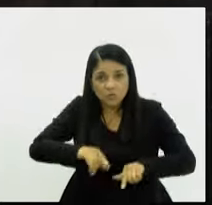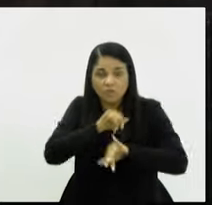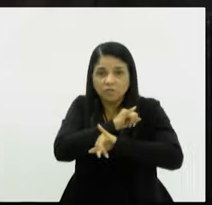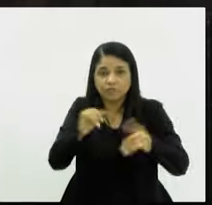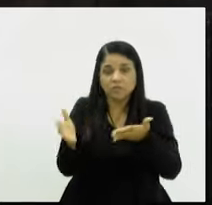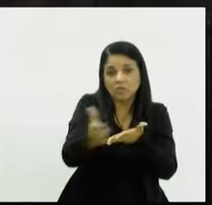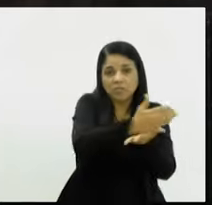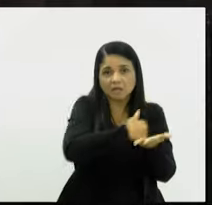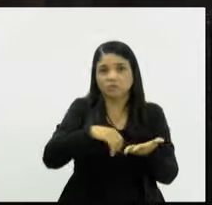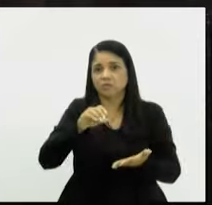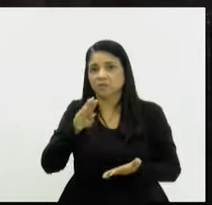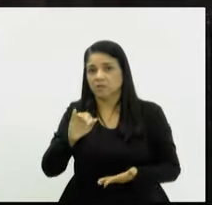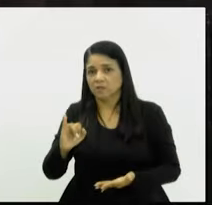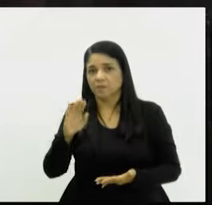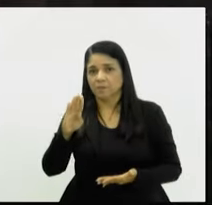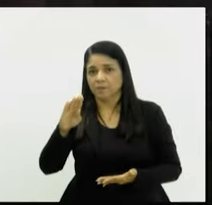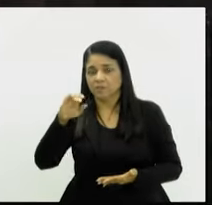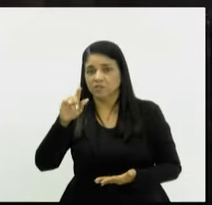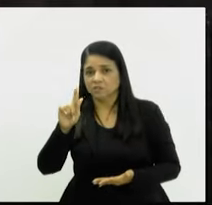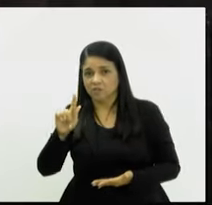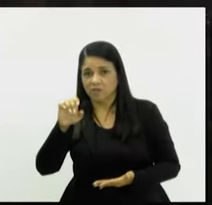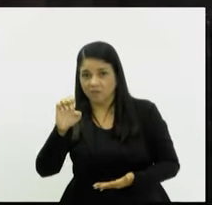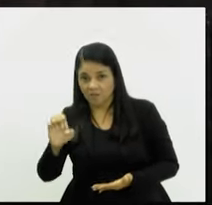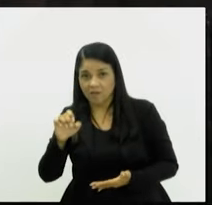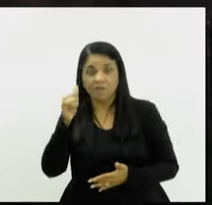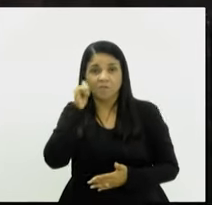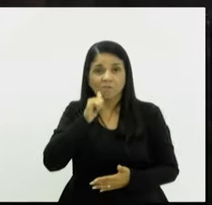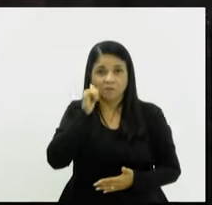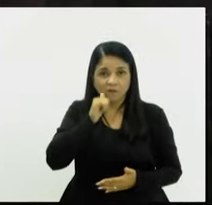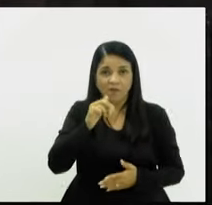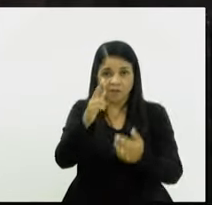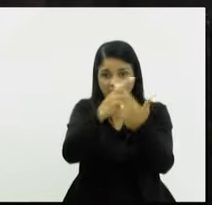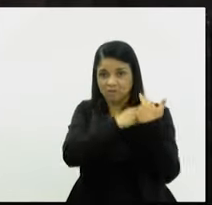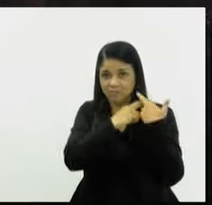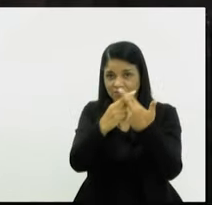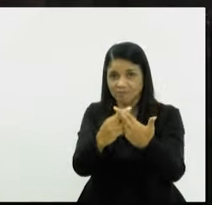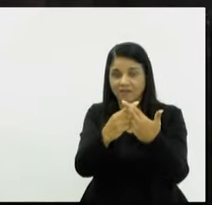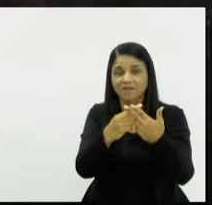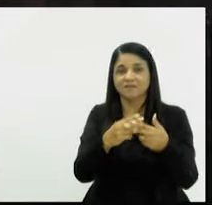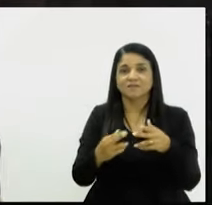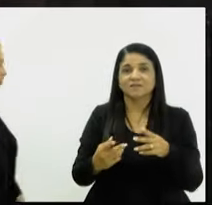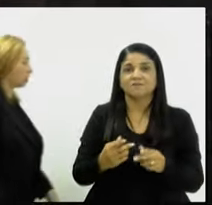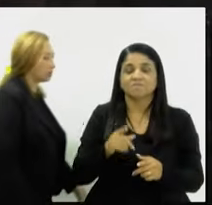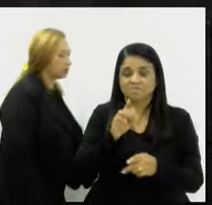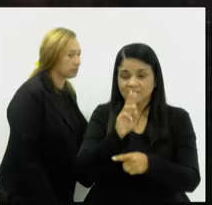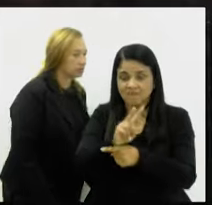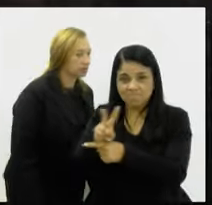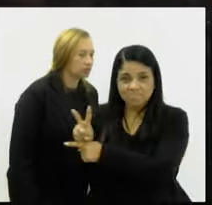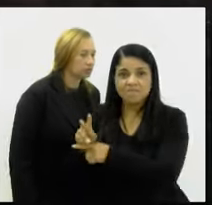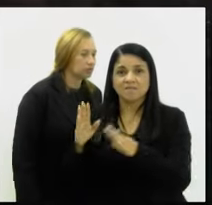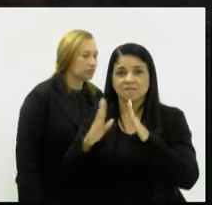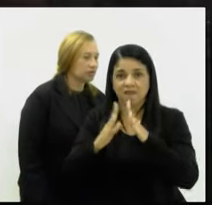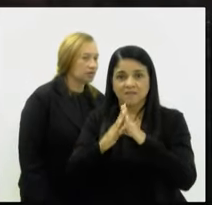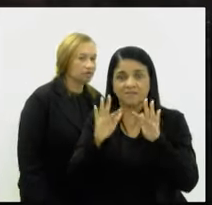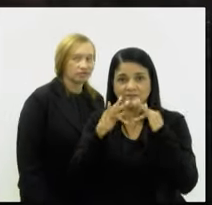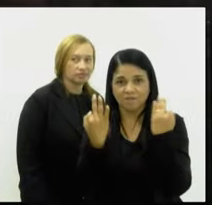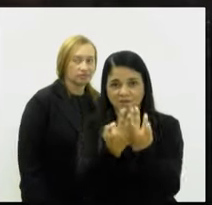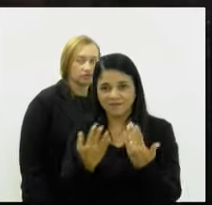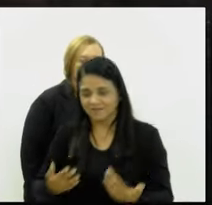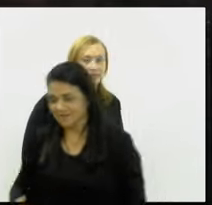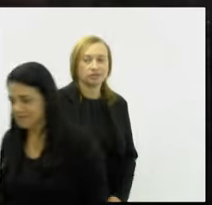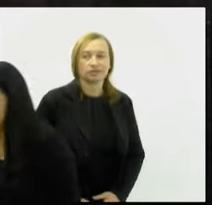do IBGE, que as mulheres hoje são responsáveis pelo sustento das suas casas, das suas famílias. Então,